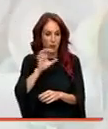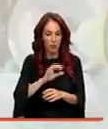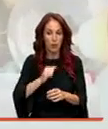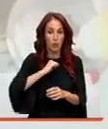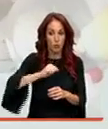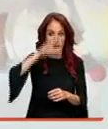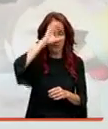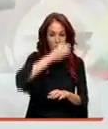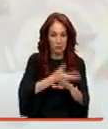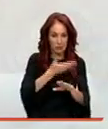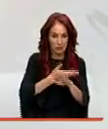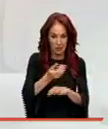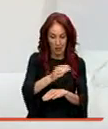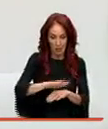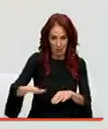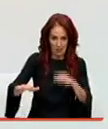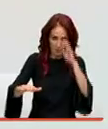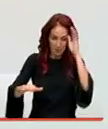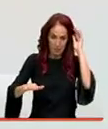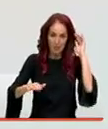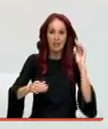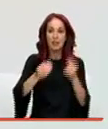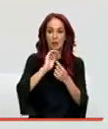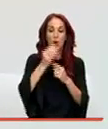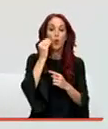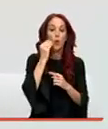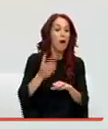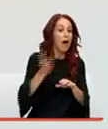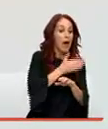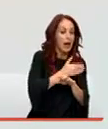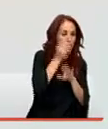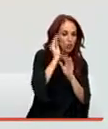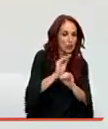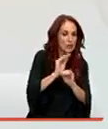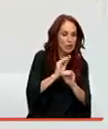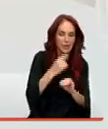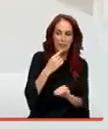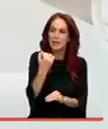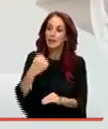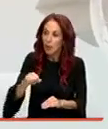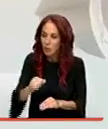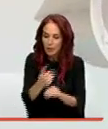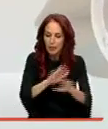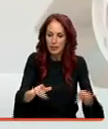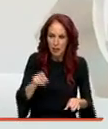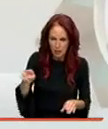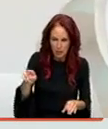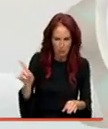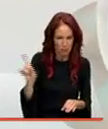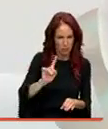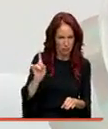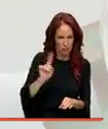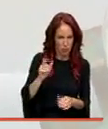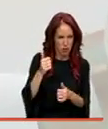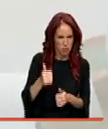sexuais ele criaria e ea do filme é treinar as crianças receberam dizer 'não' primeiro que é que não pertença